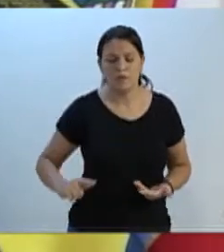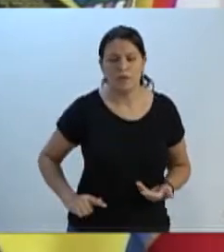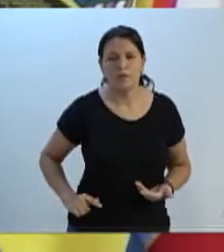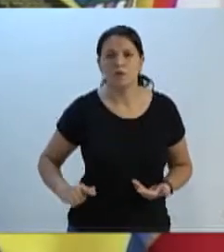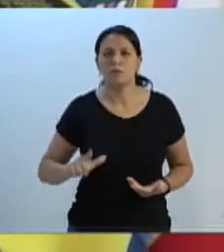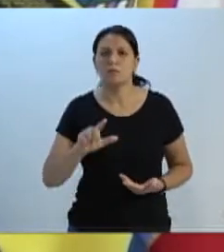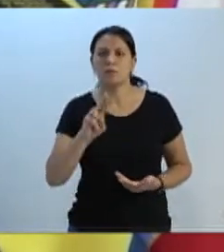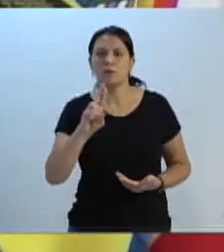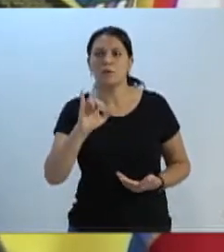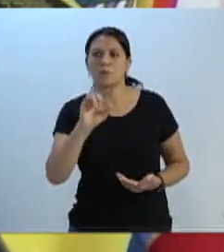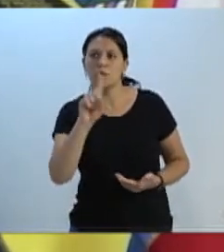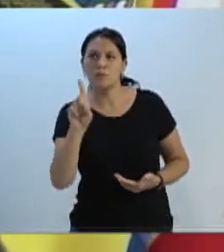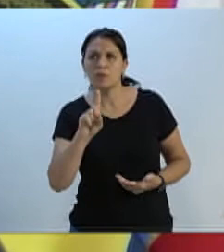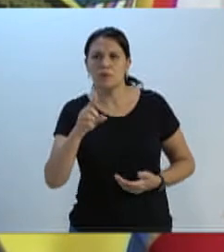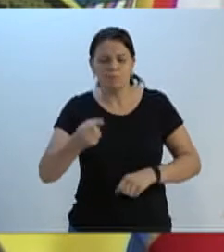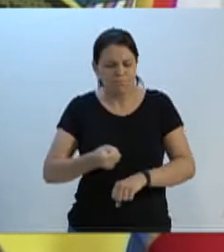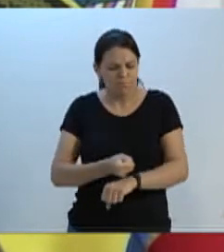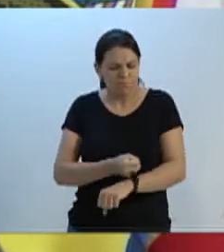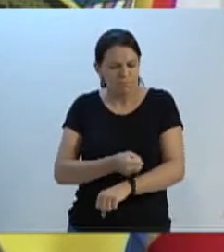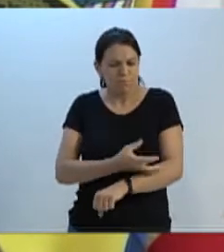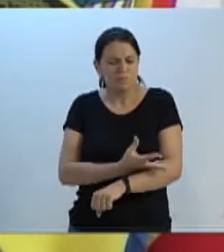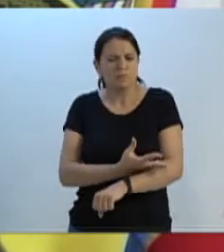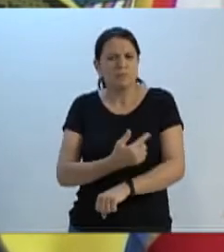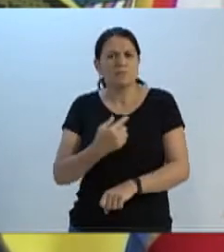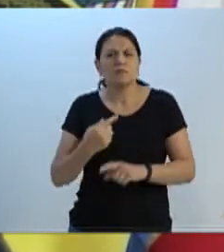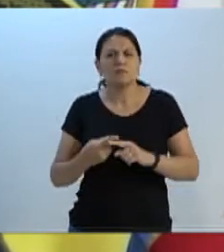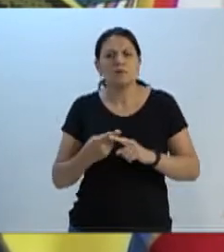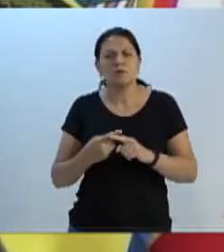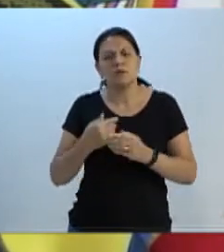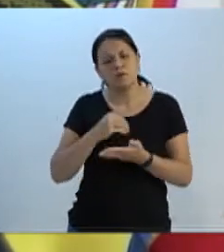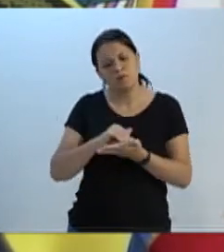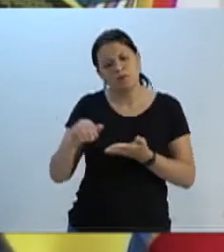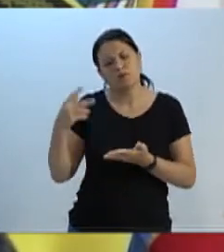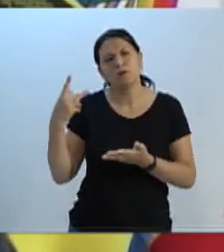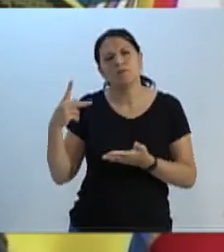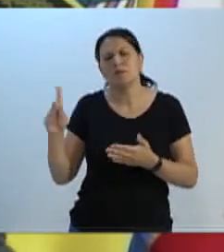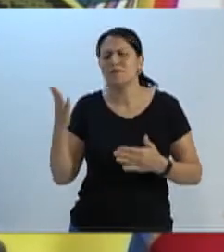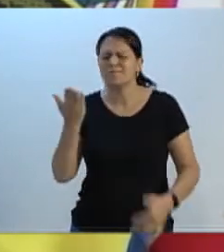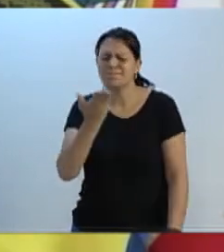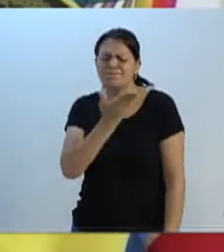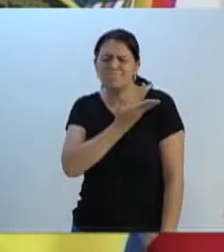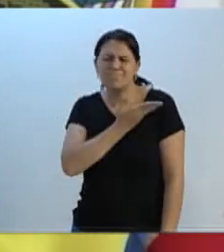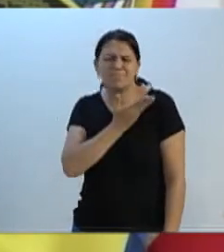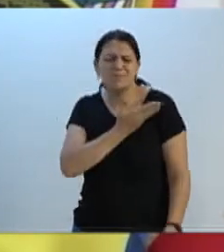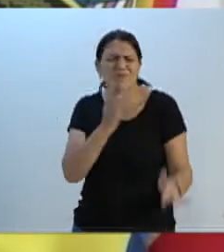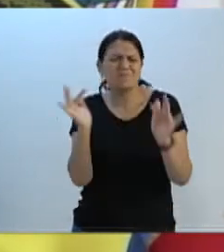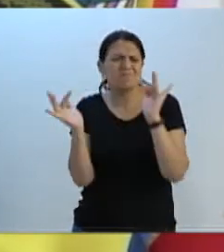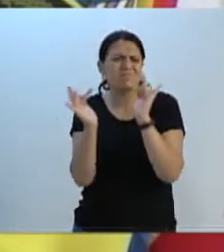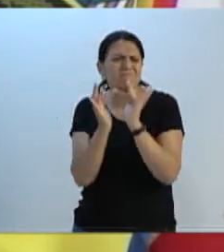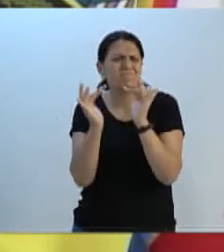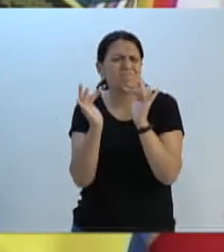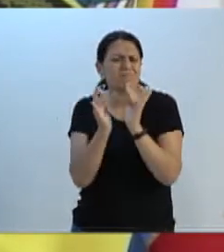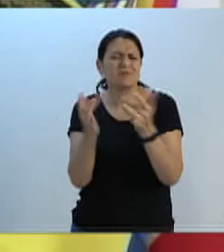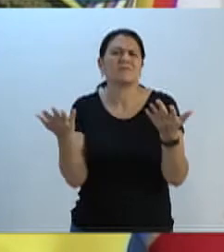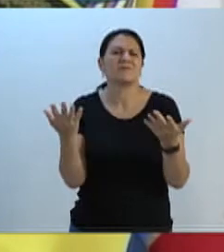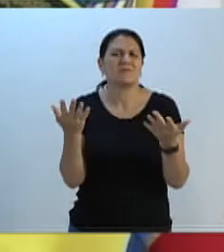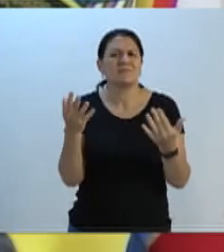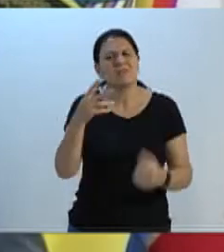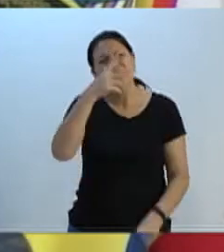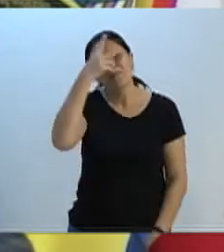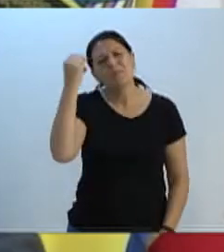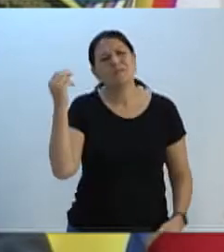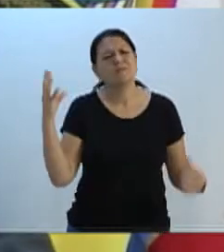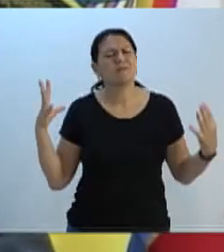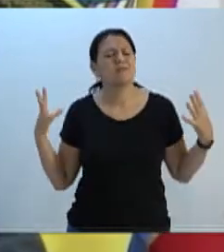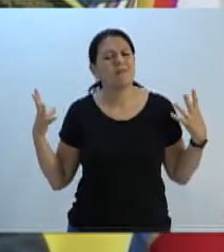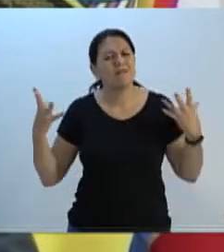me emociono, porque dele fui secretário, amicíssimo, e era uma pessoa